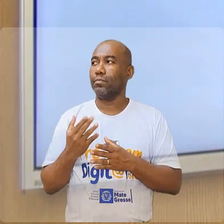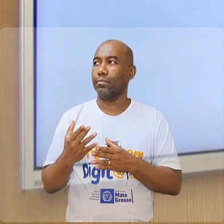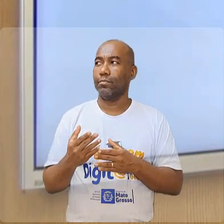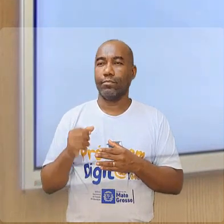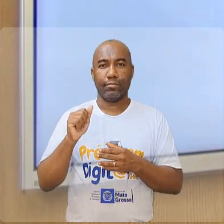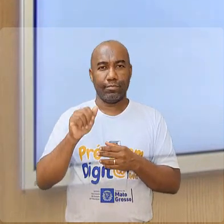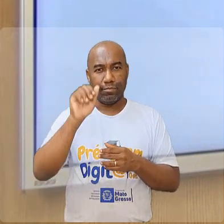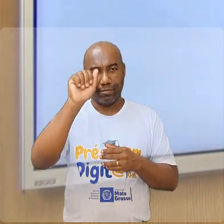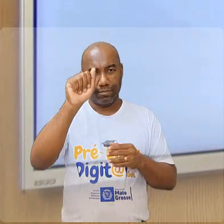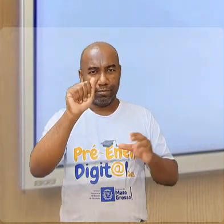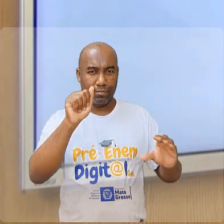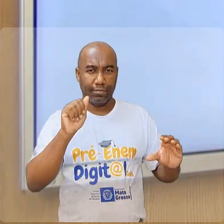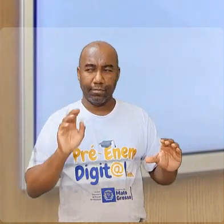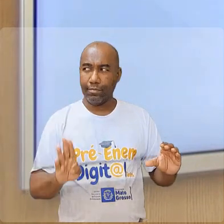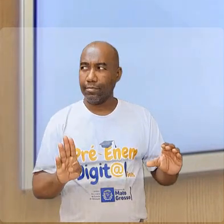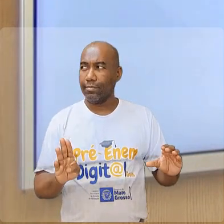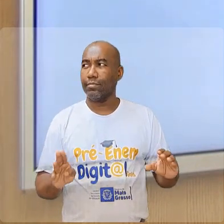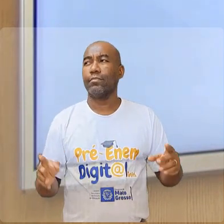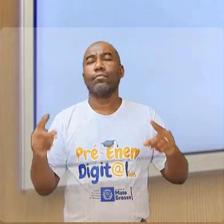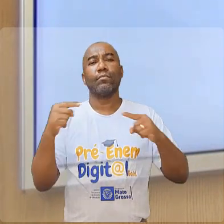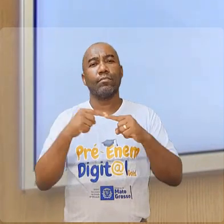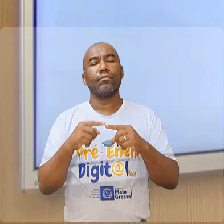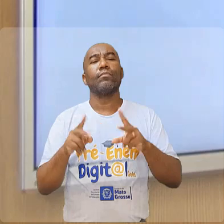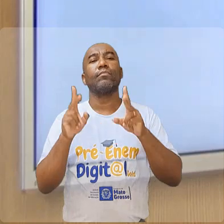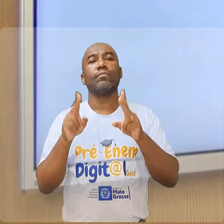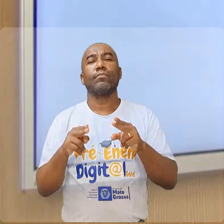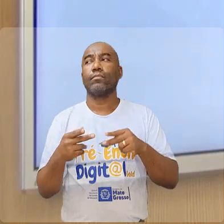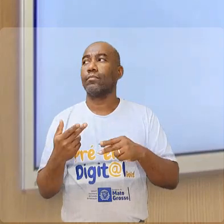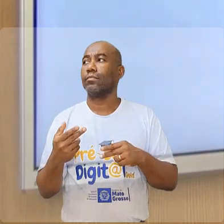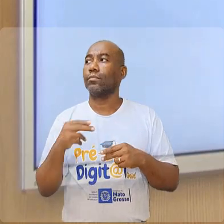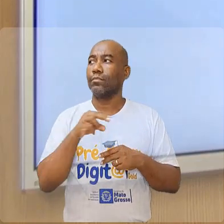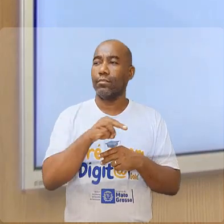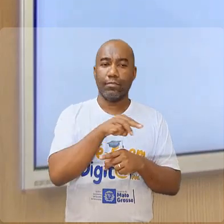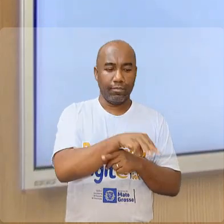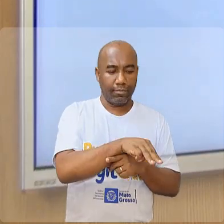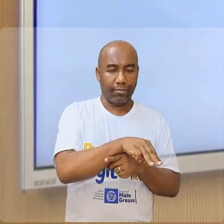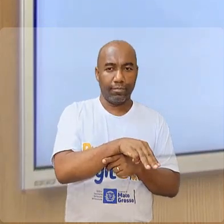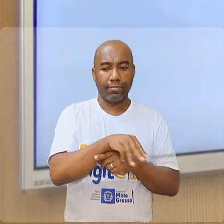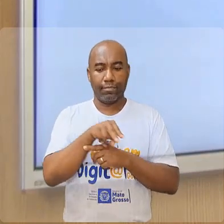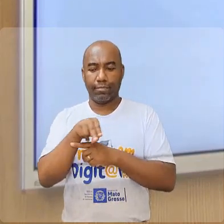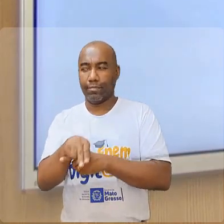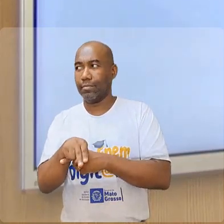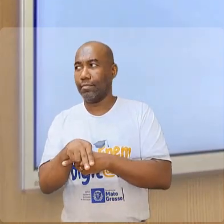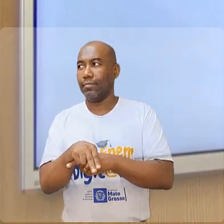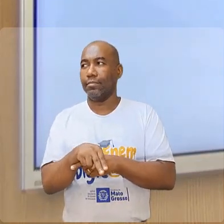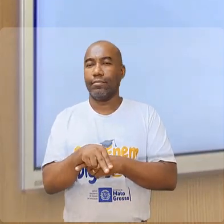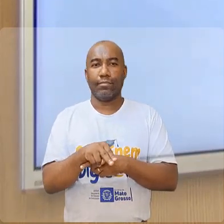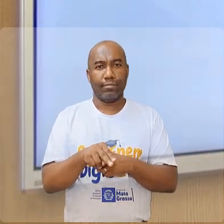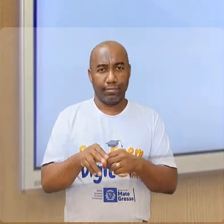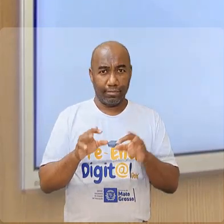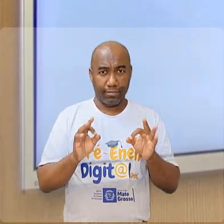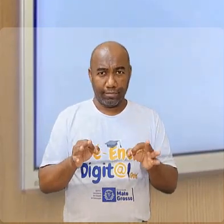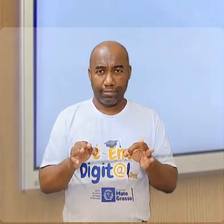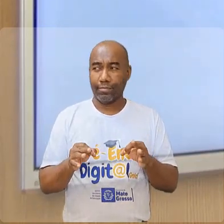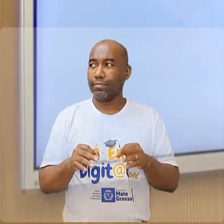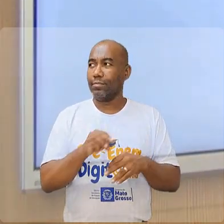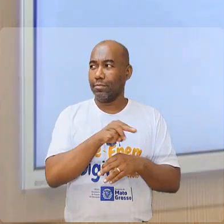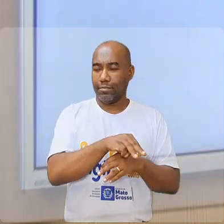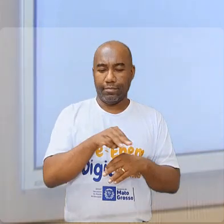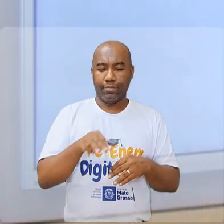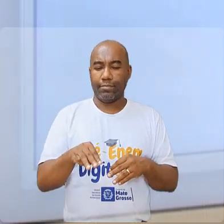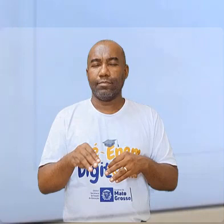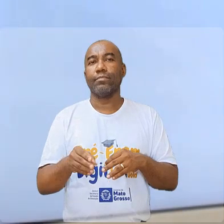sou pegar o ar o ar é igualzinho a eu sou mal Emily mas o Enem repara só um pedaço do M